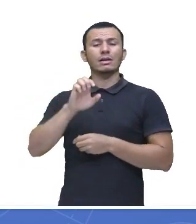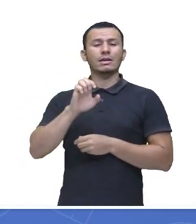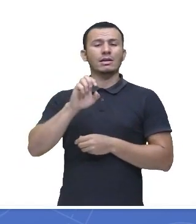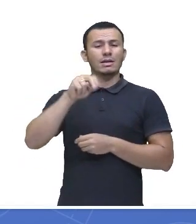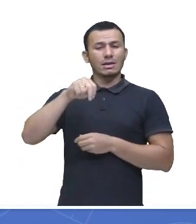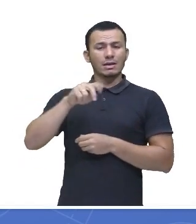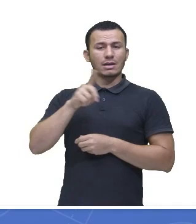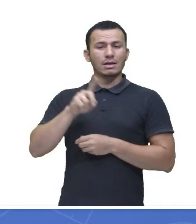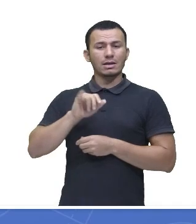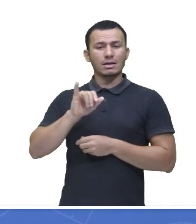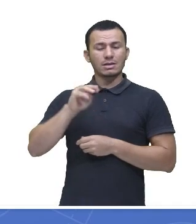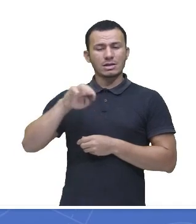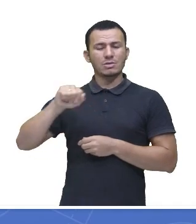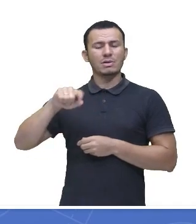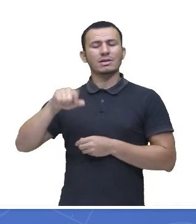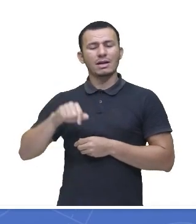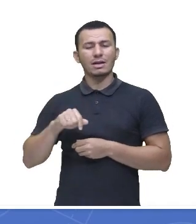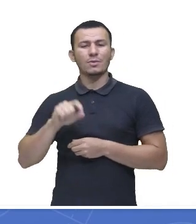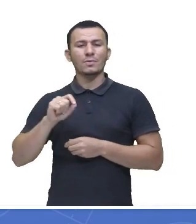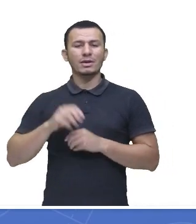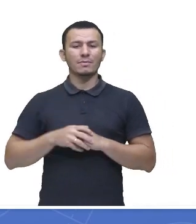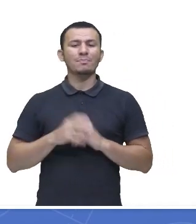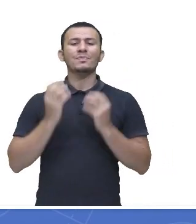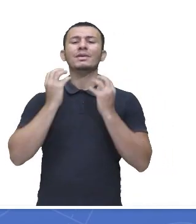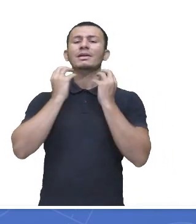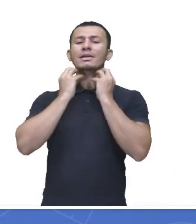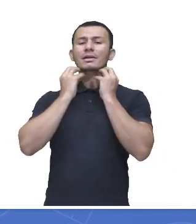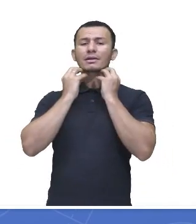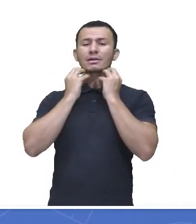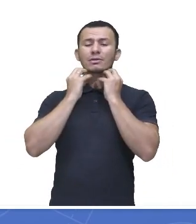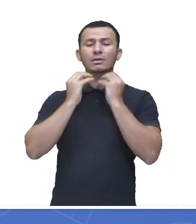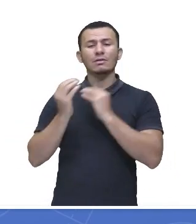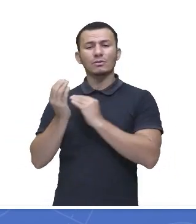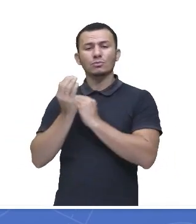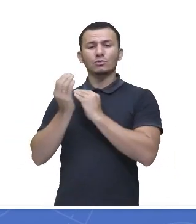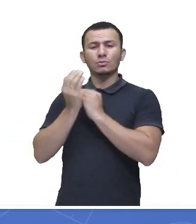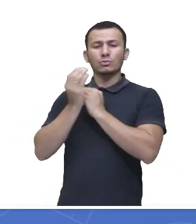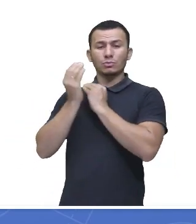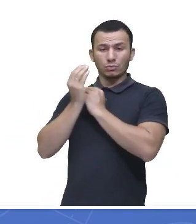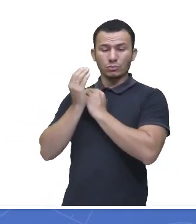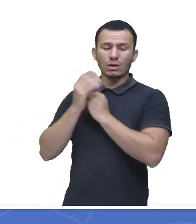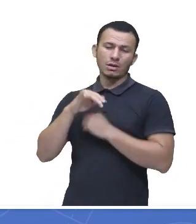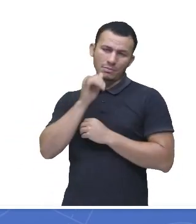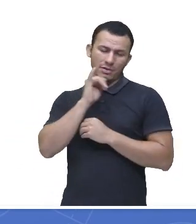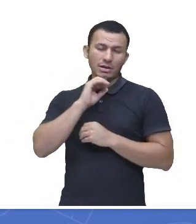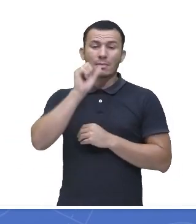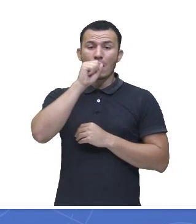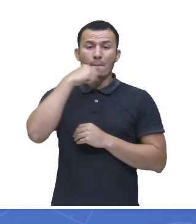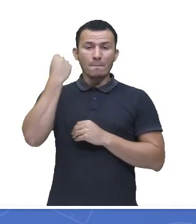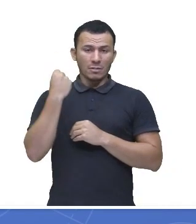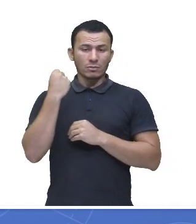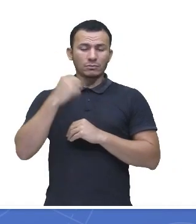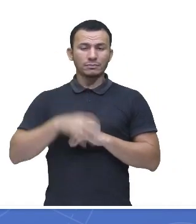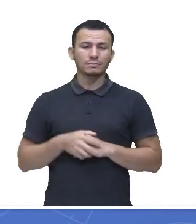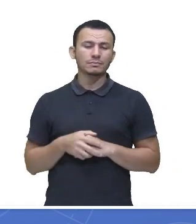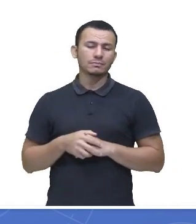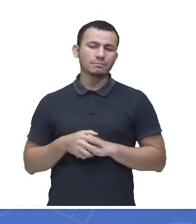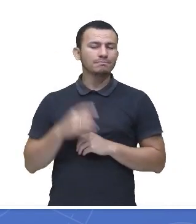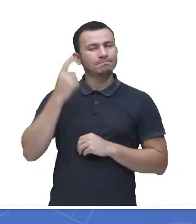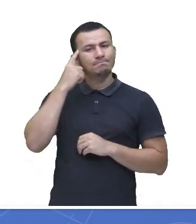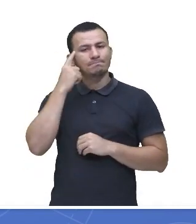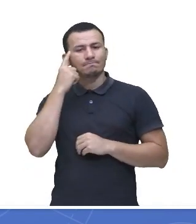amilase salivar. Ela vai se unir ali a alimentos que contêm amido, por exemplo, pão, não é? Por exemplo, eu vou